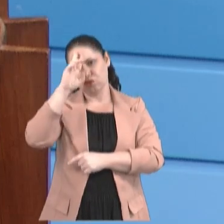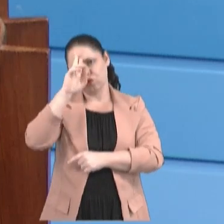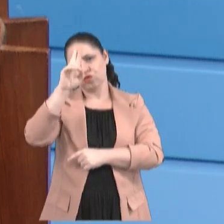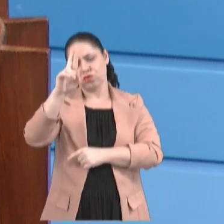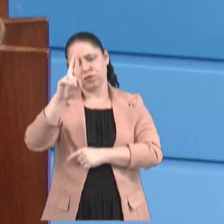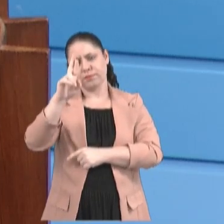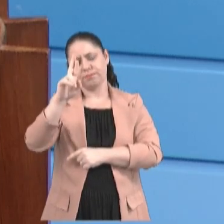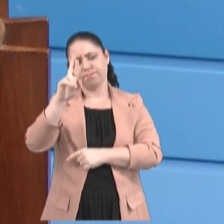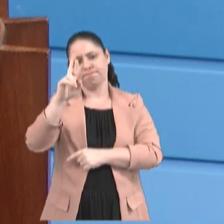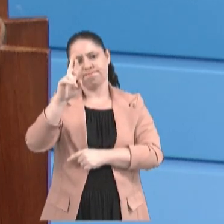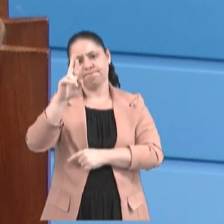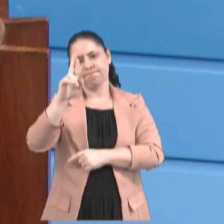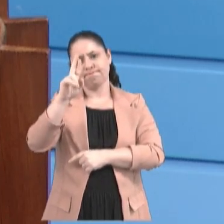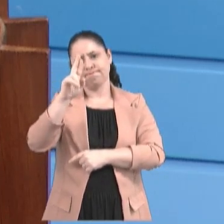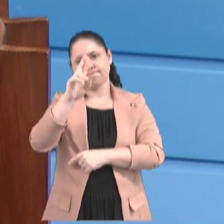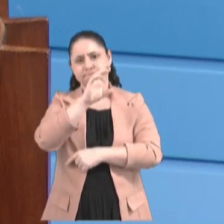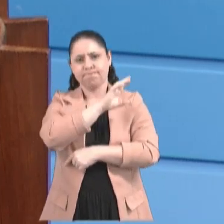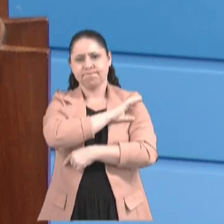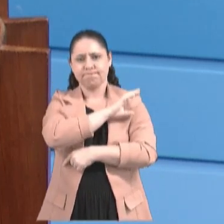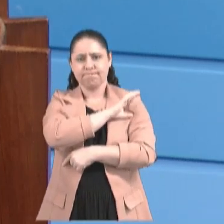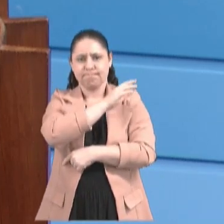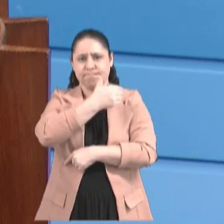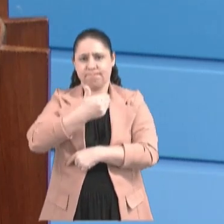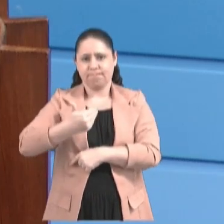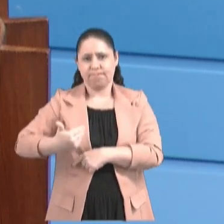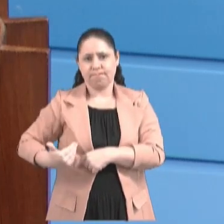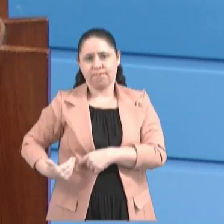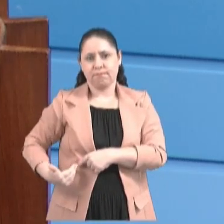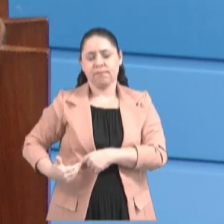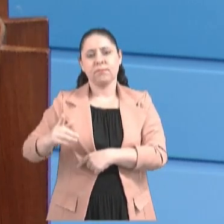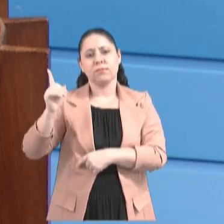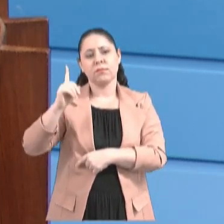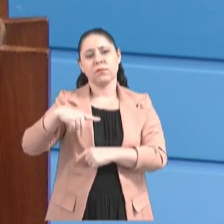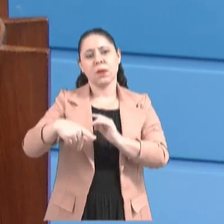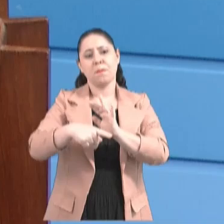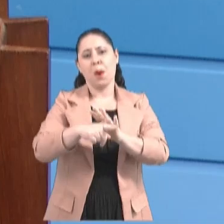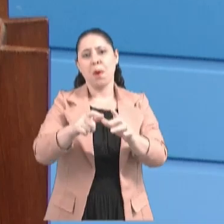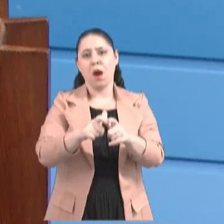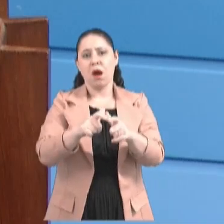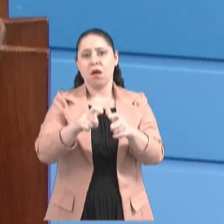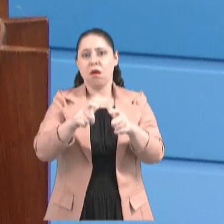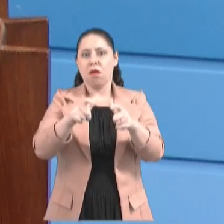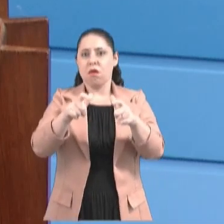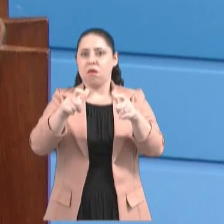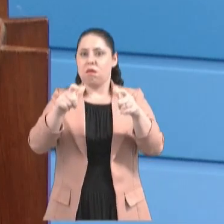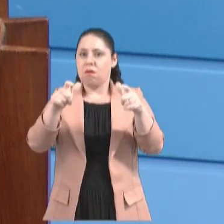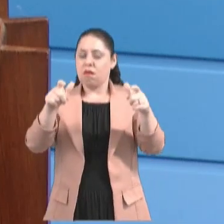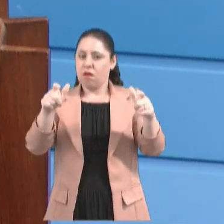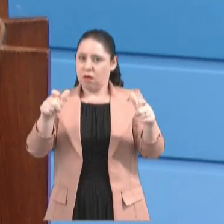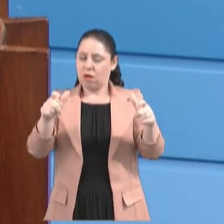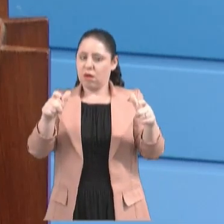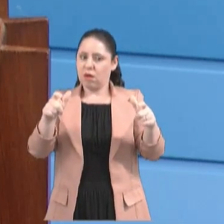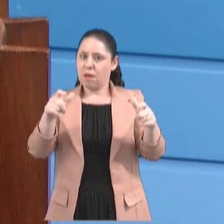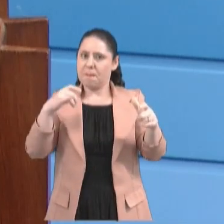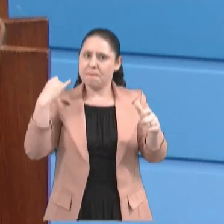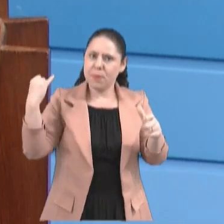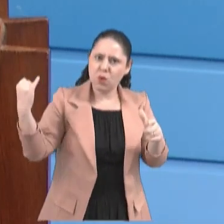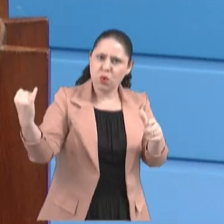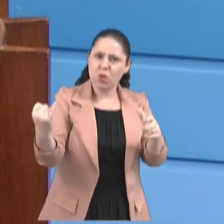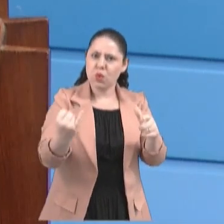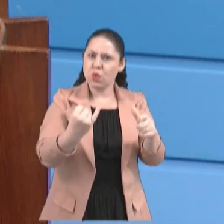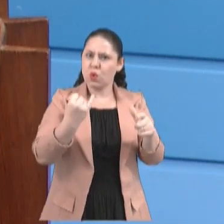dirigir, coordenar, governar a maior e mais